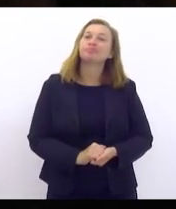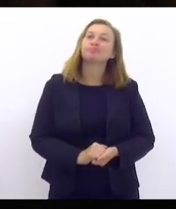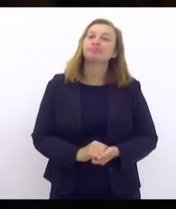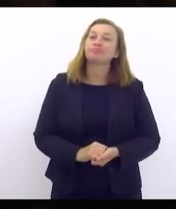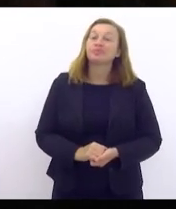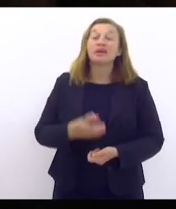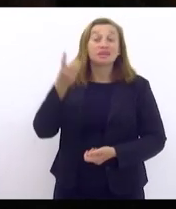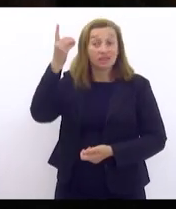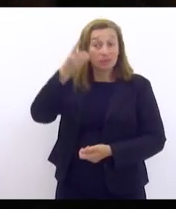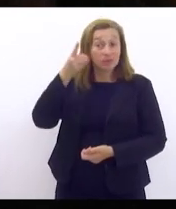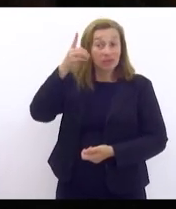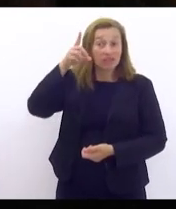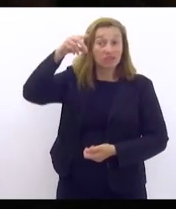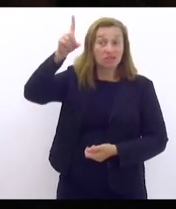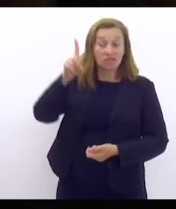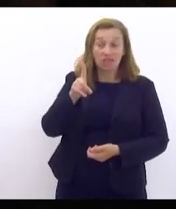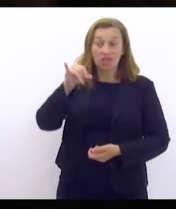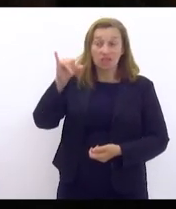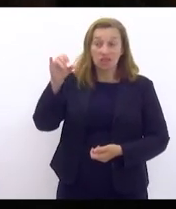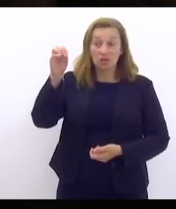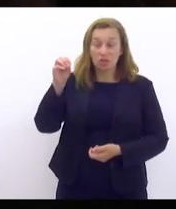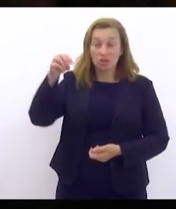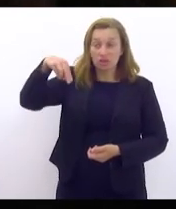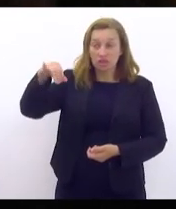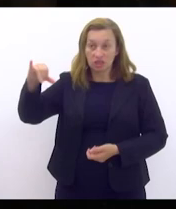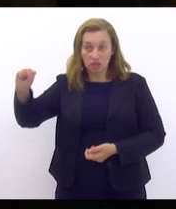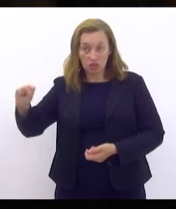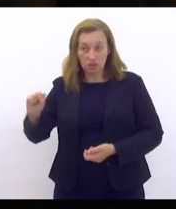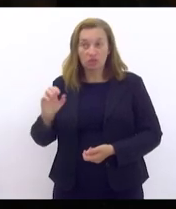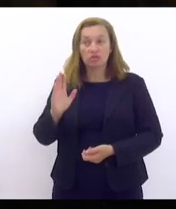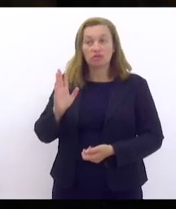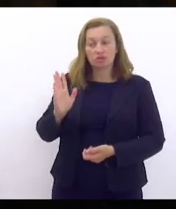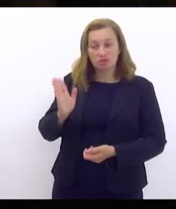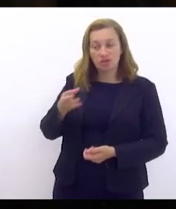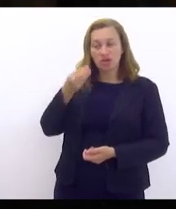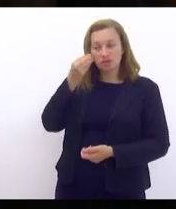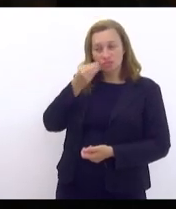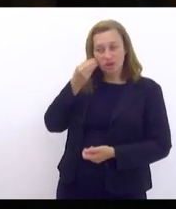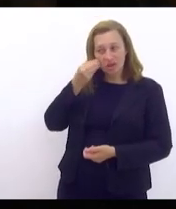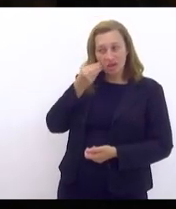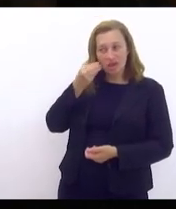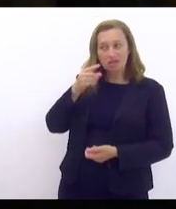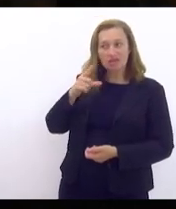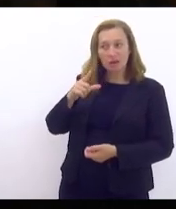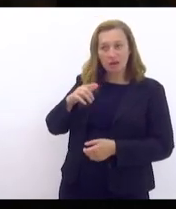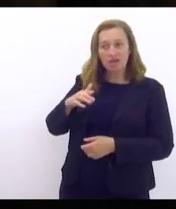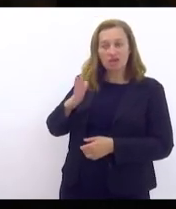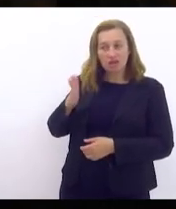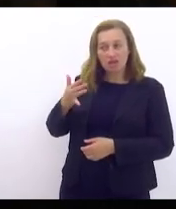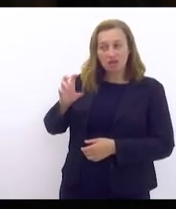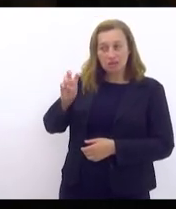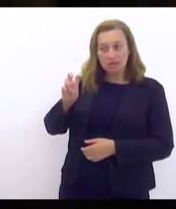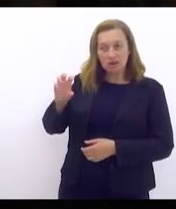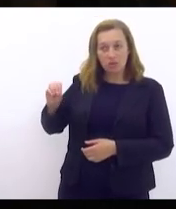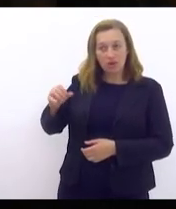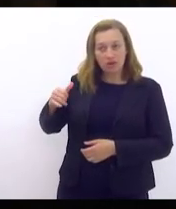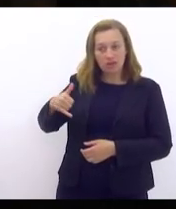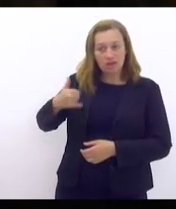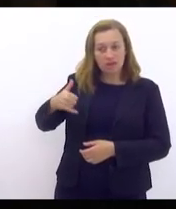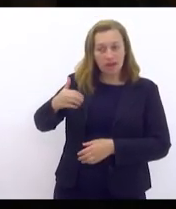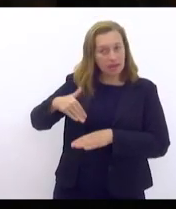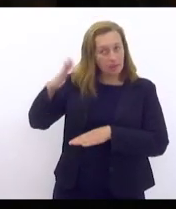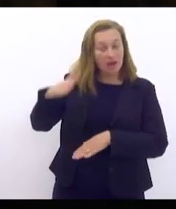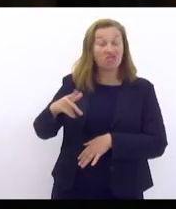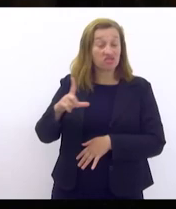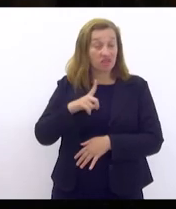Deputado Dionísio Lins já é um Pouco Mais maduro já passou dos 50 anos há de